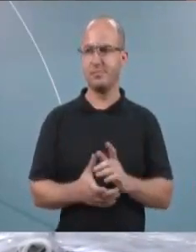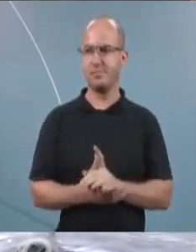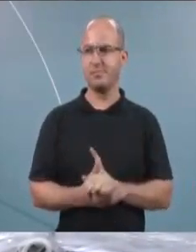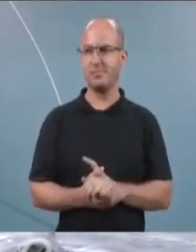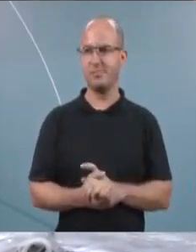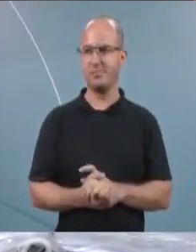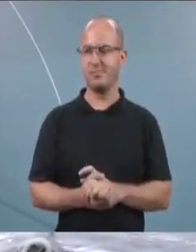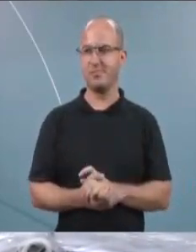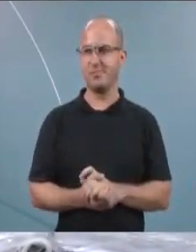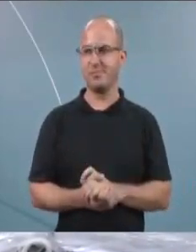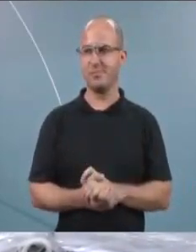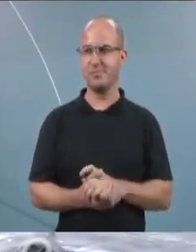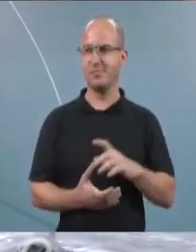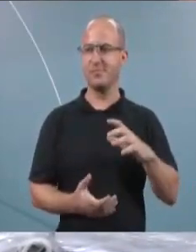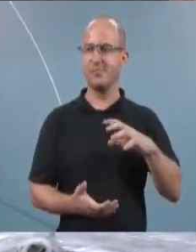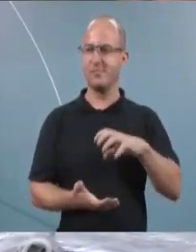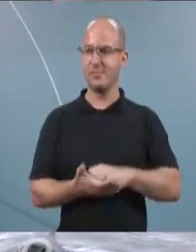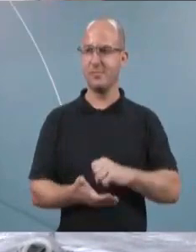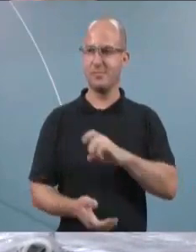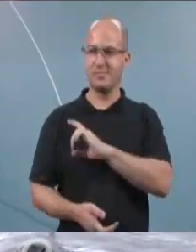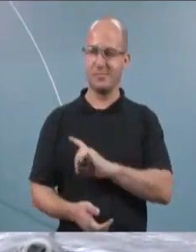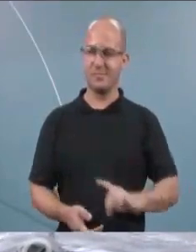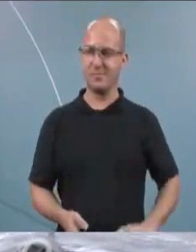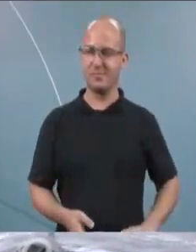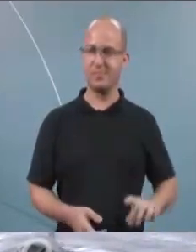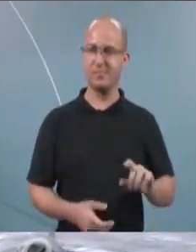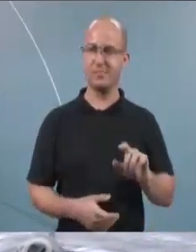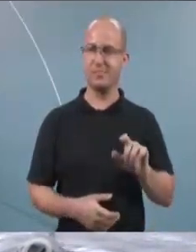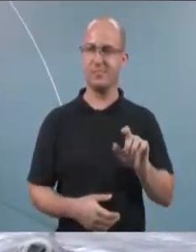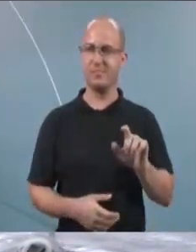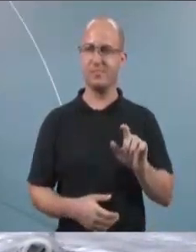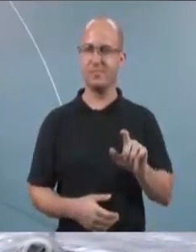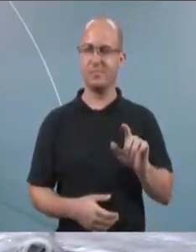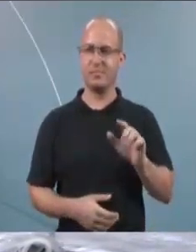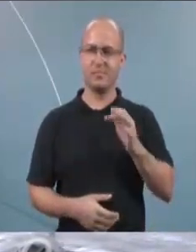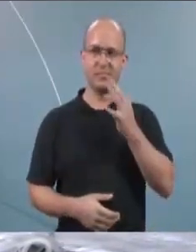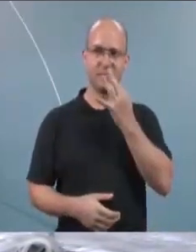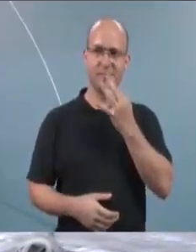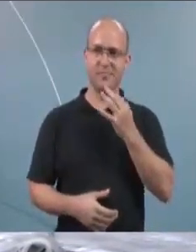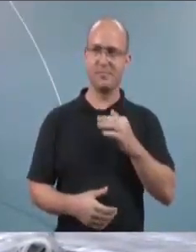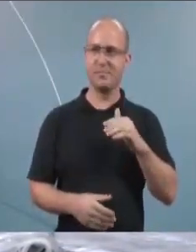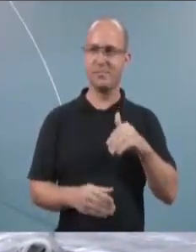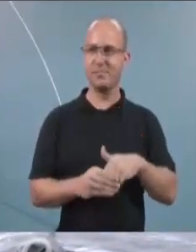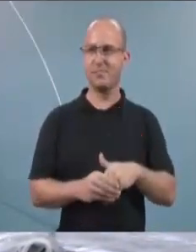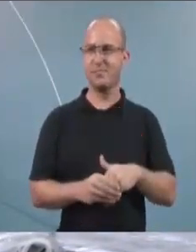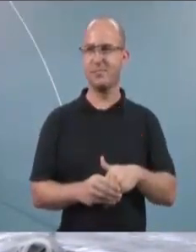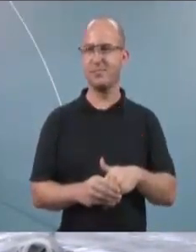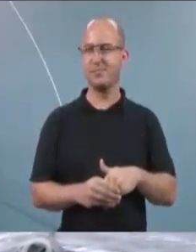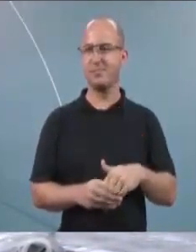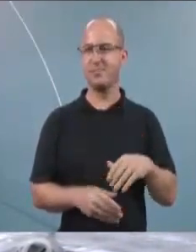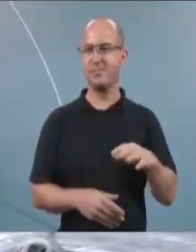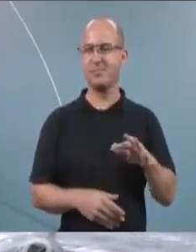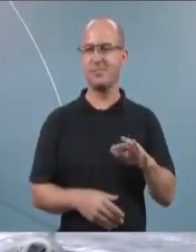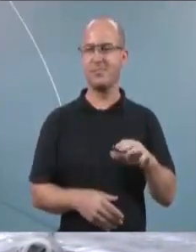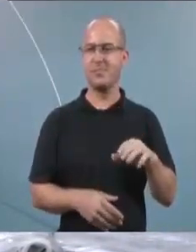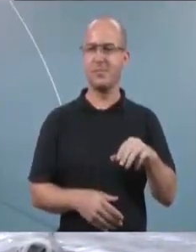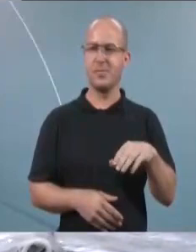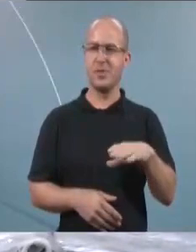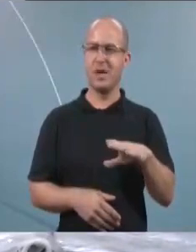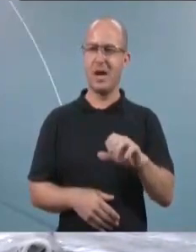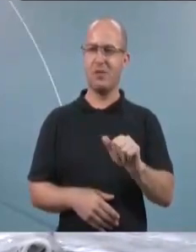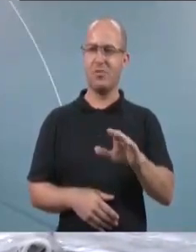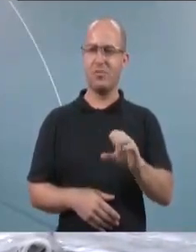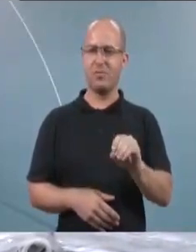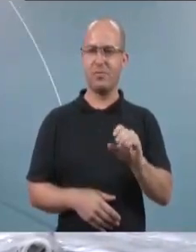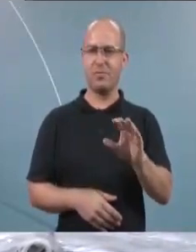aprovado quero registar o voto do deputado do deputado Francisco que tá votando no motofest no CA motofest